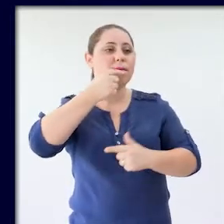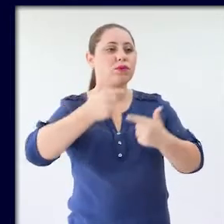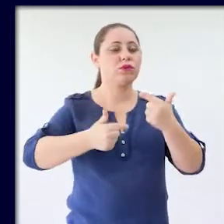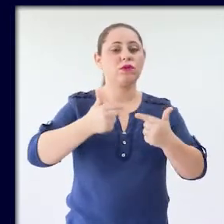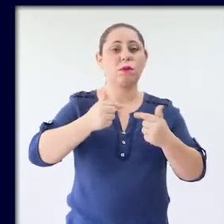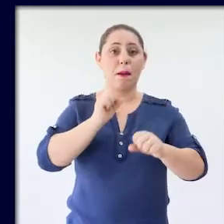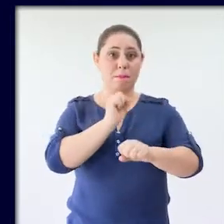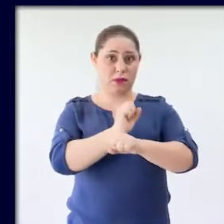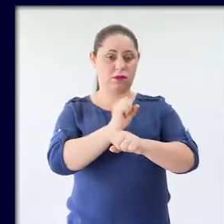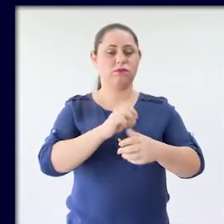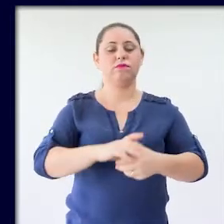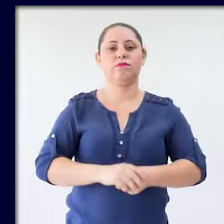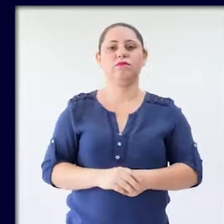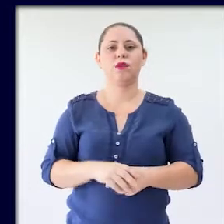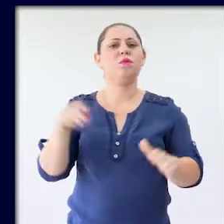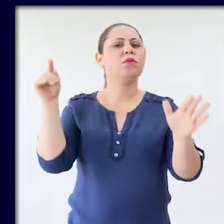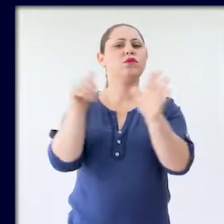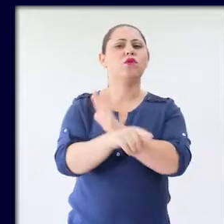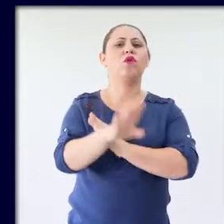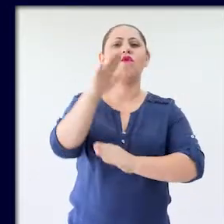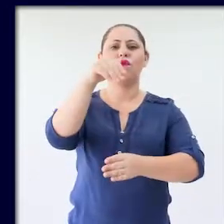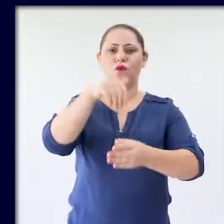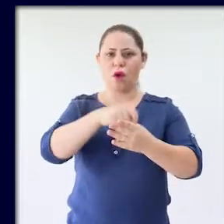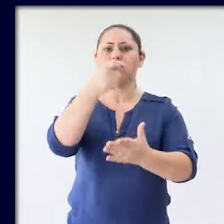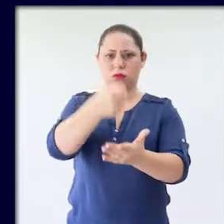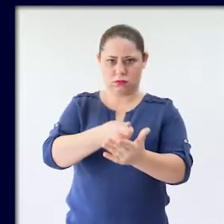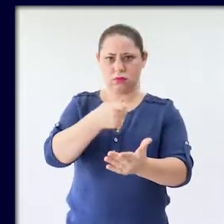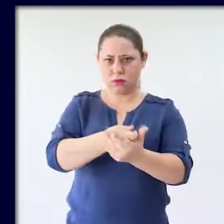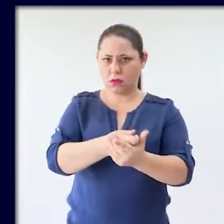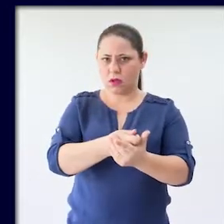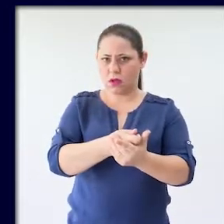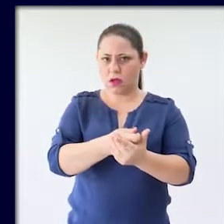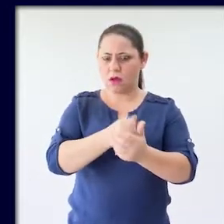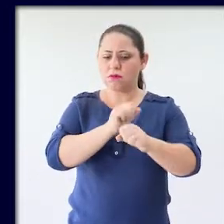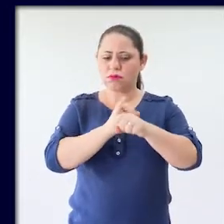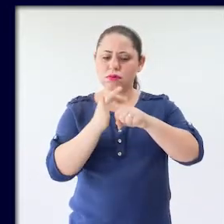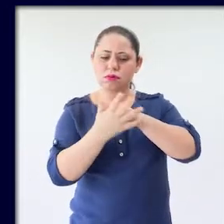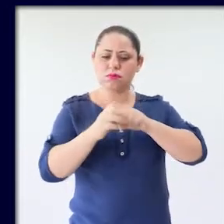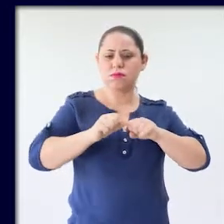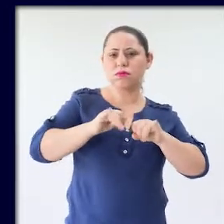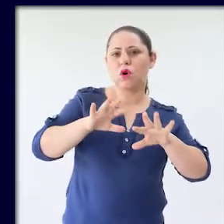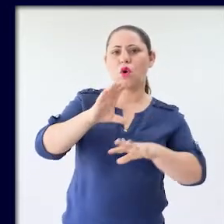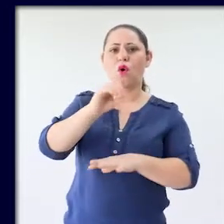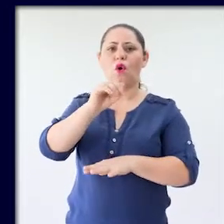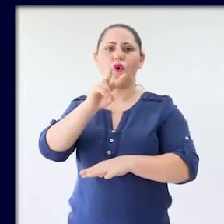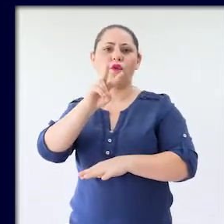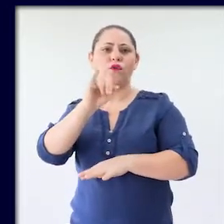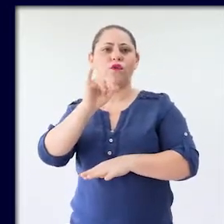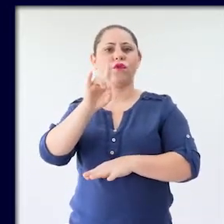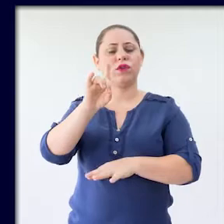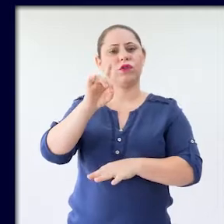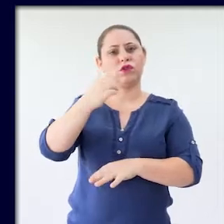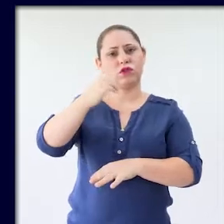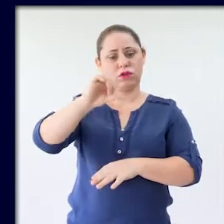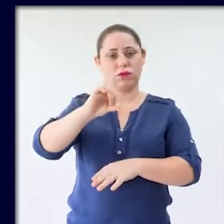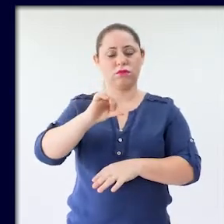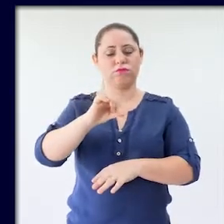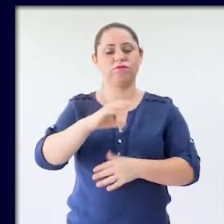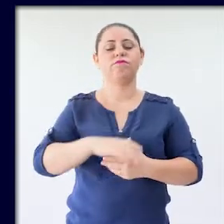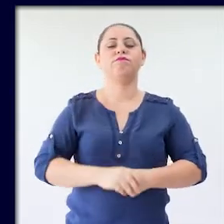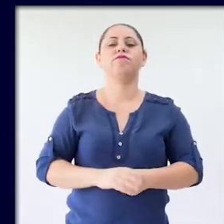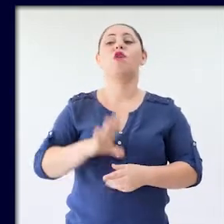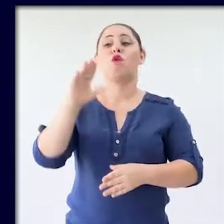parado. Uma pergunta bem recorrente. O voto continua sendo obrigatório, mesmo diante da pandemia da Covid-19?